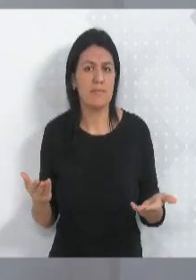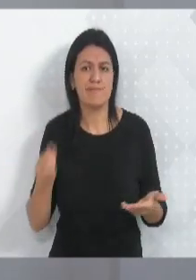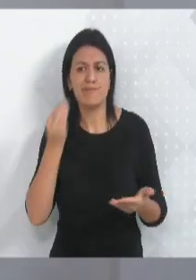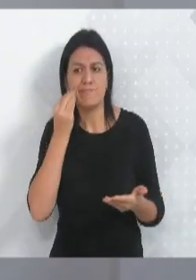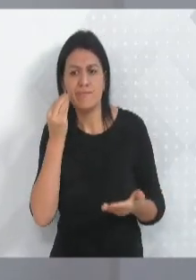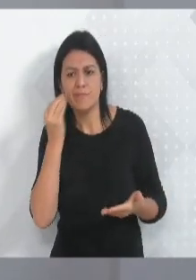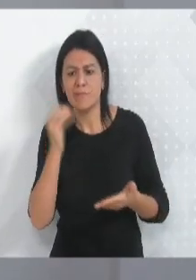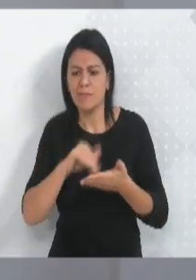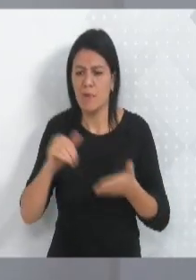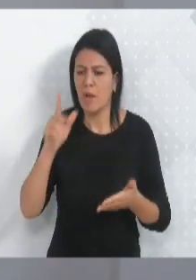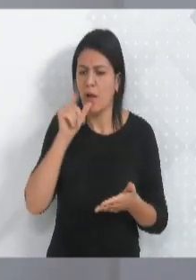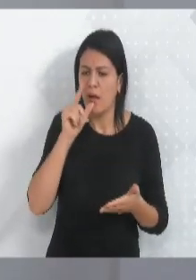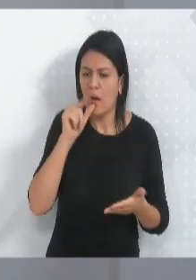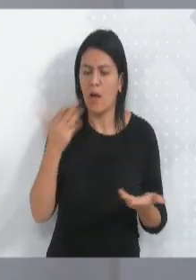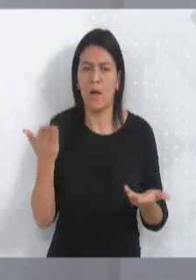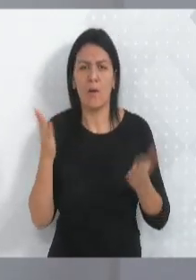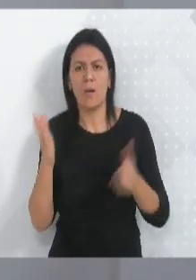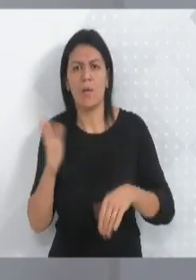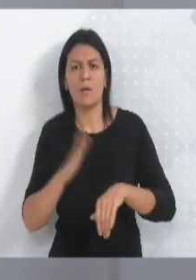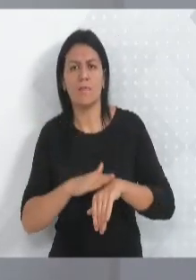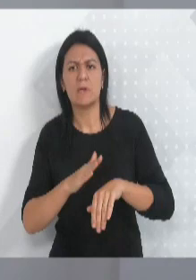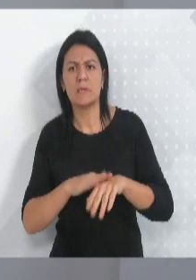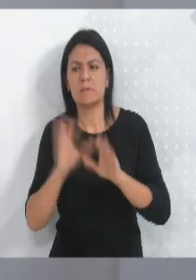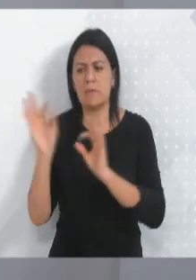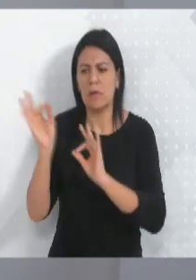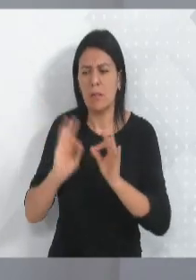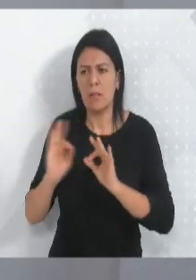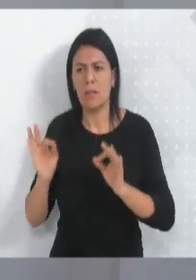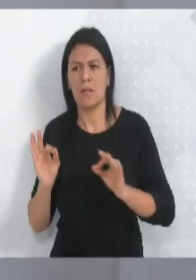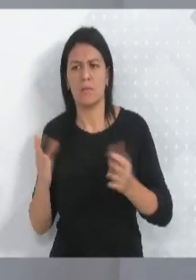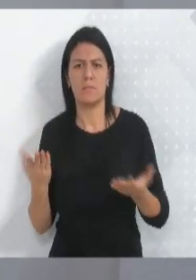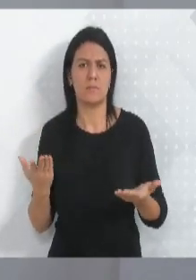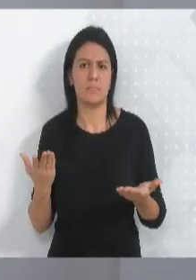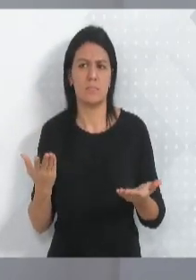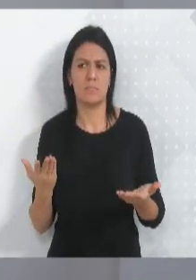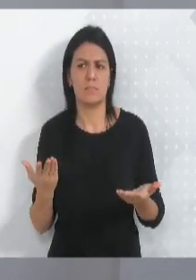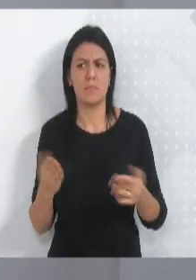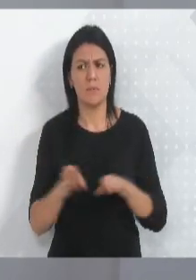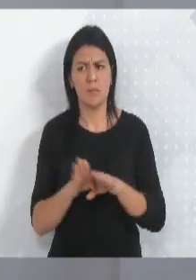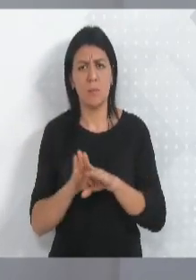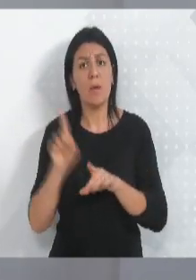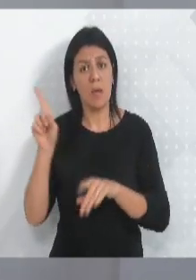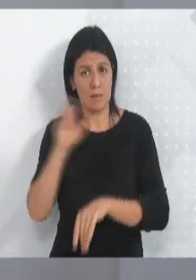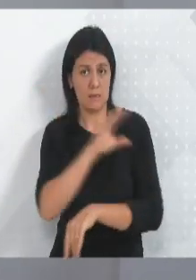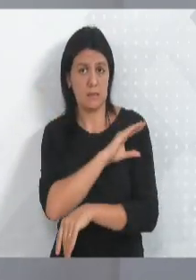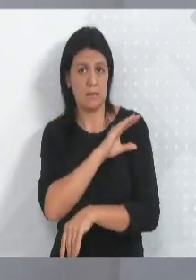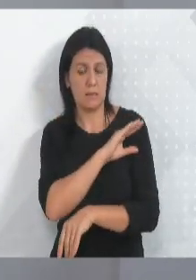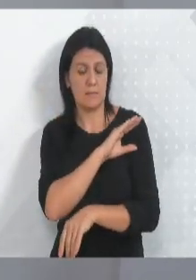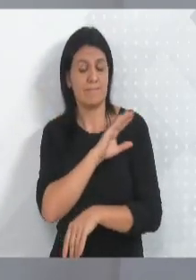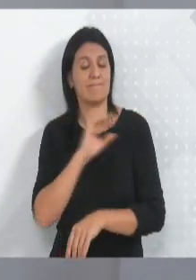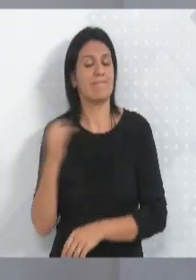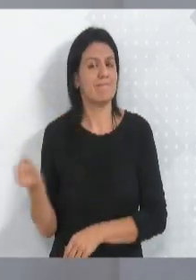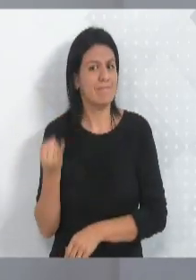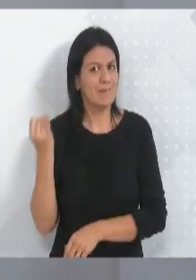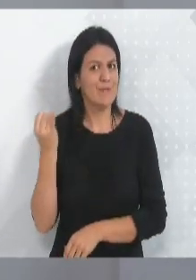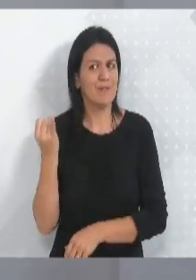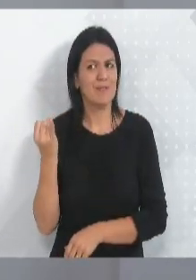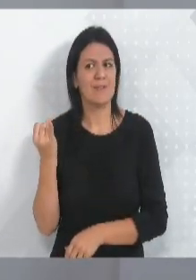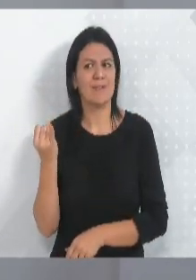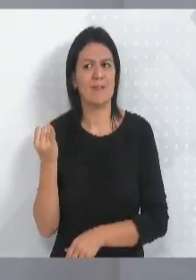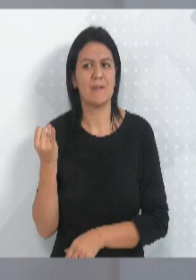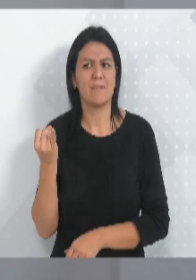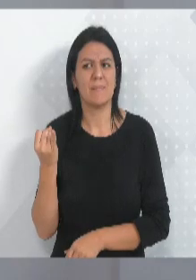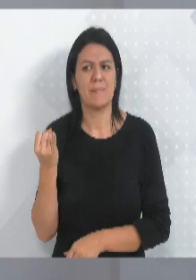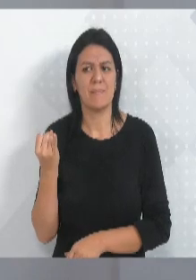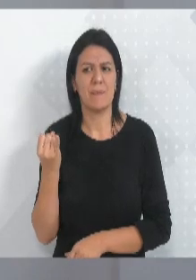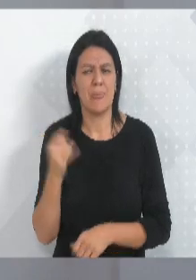dali, agora vão fazer a reforma, enfim. Inclusive esse CI, olha só o quanto é importante, vereador Tuca,